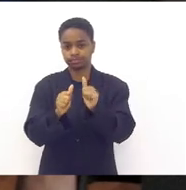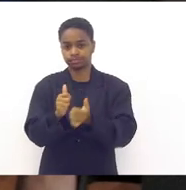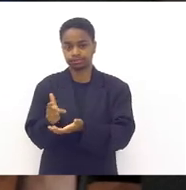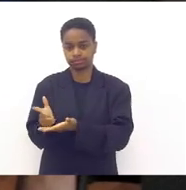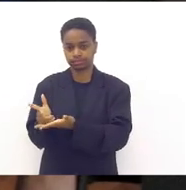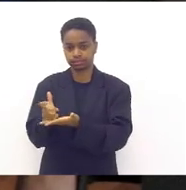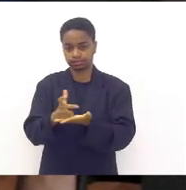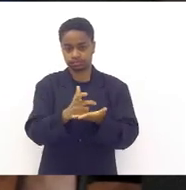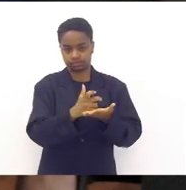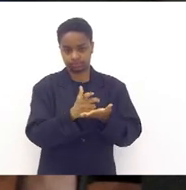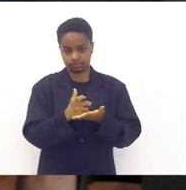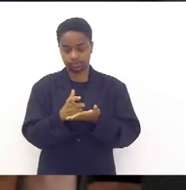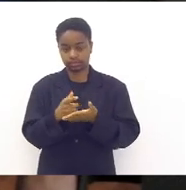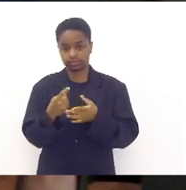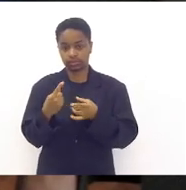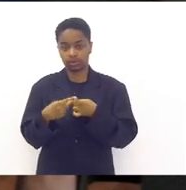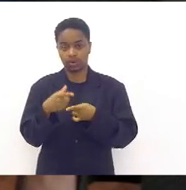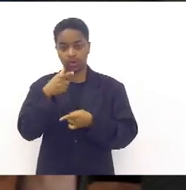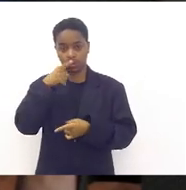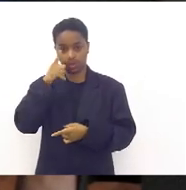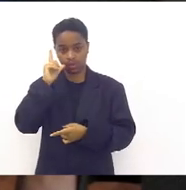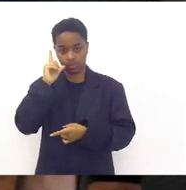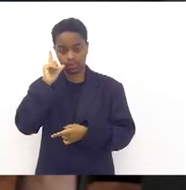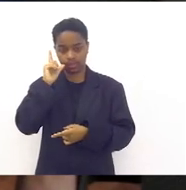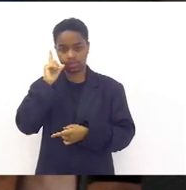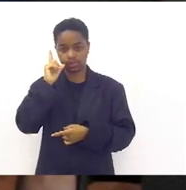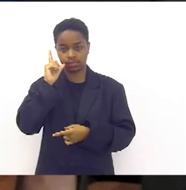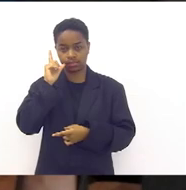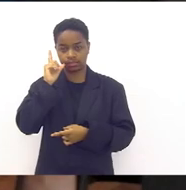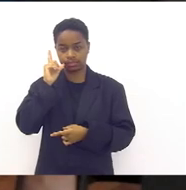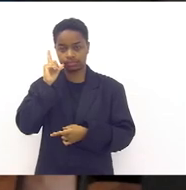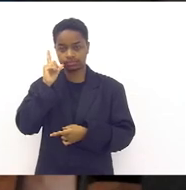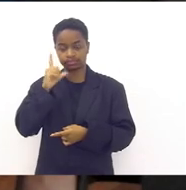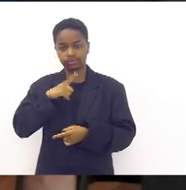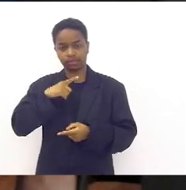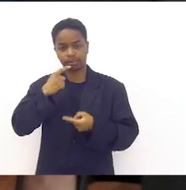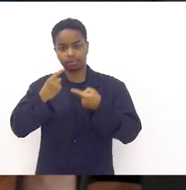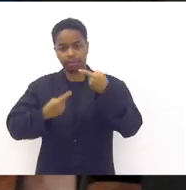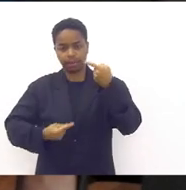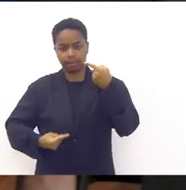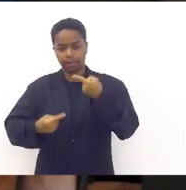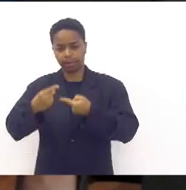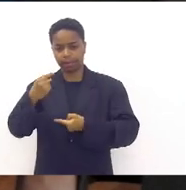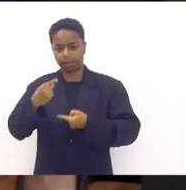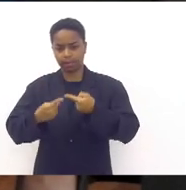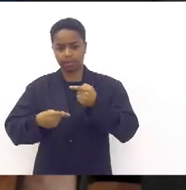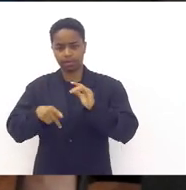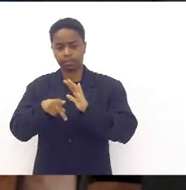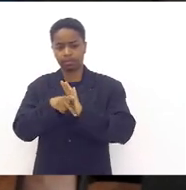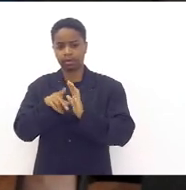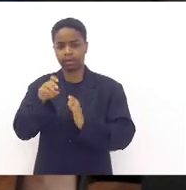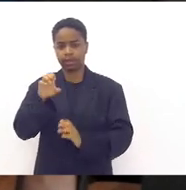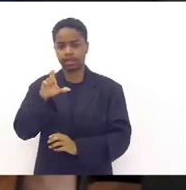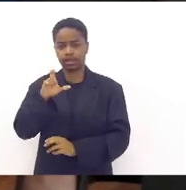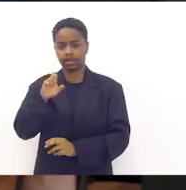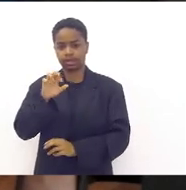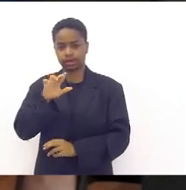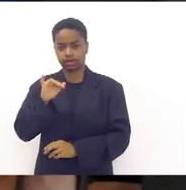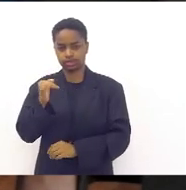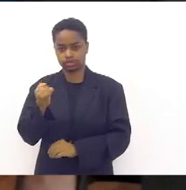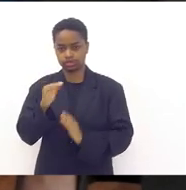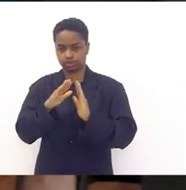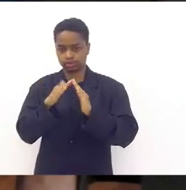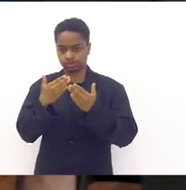Ontem, nós estivemos num grande debate promovido aqui pela ELERGE, Escola